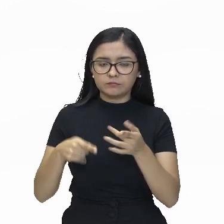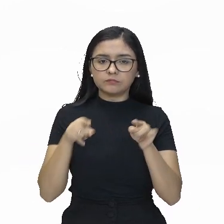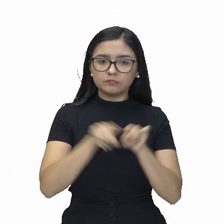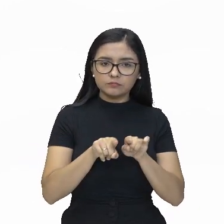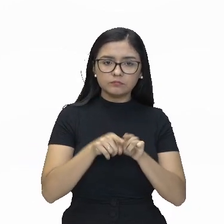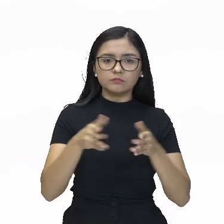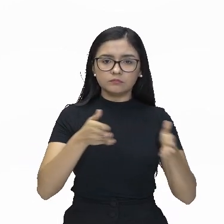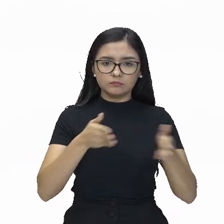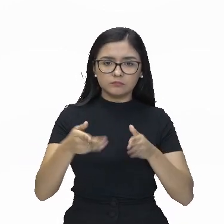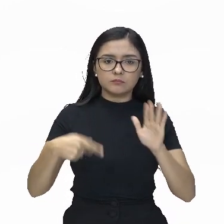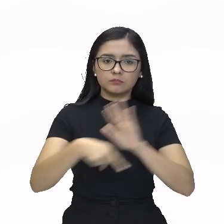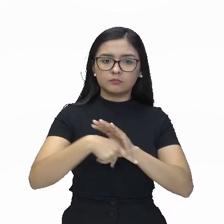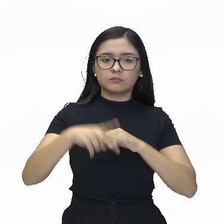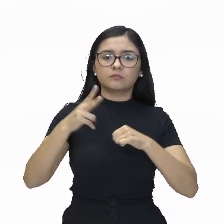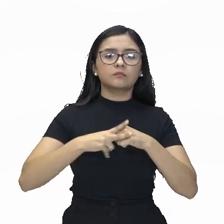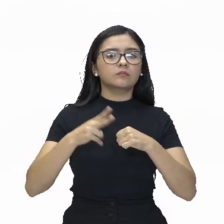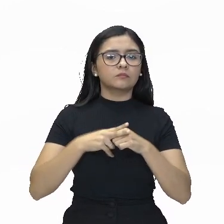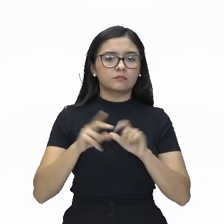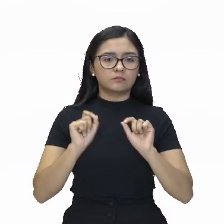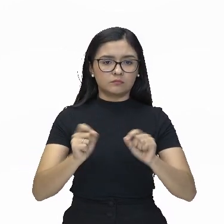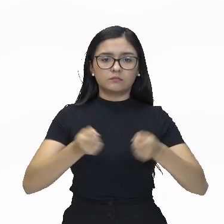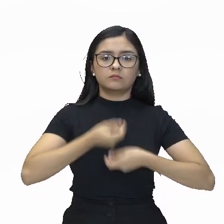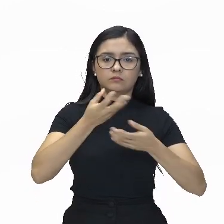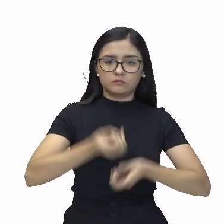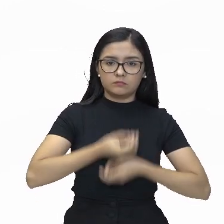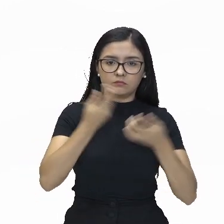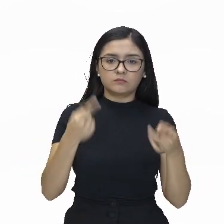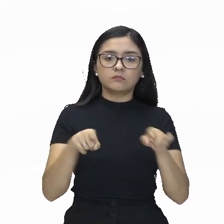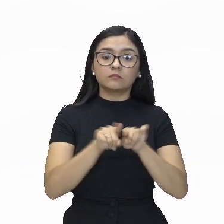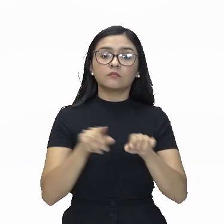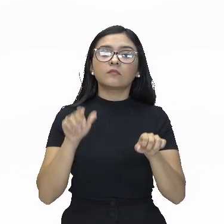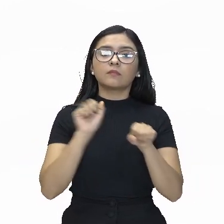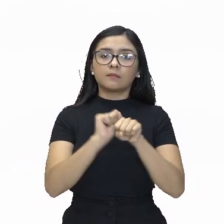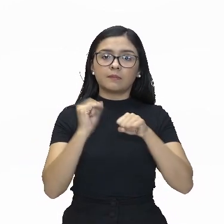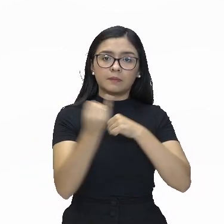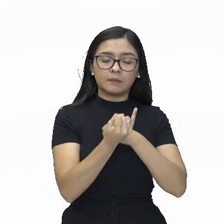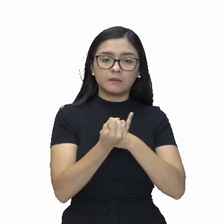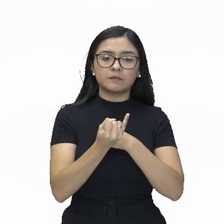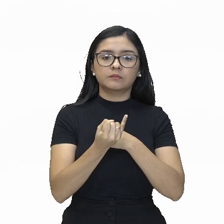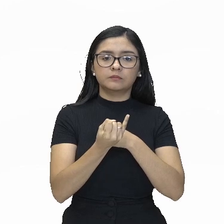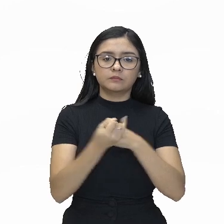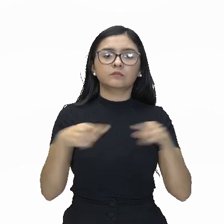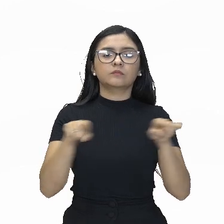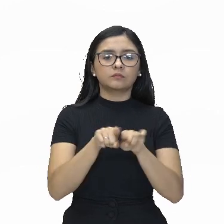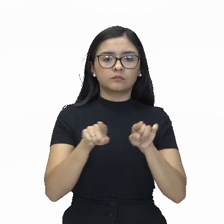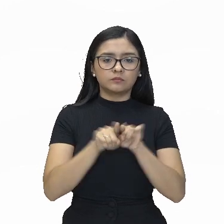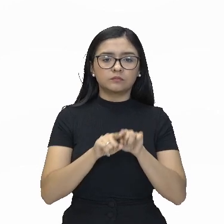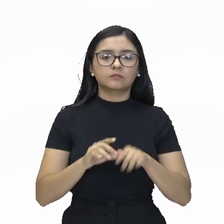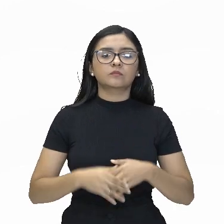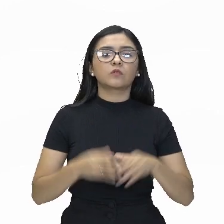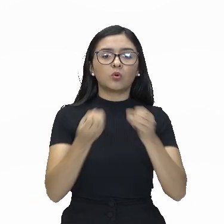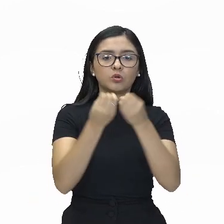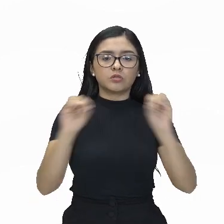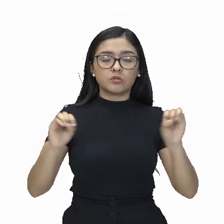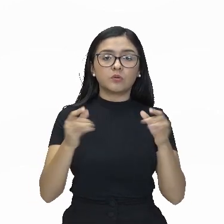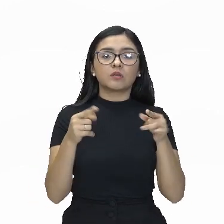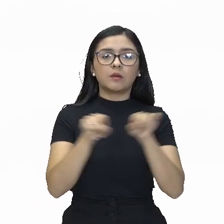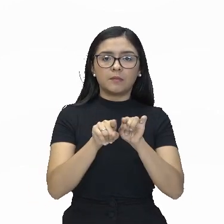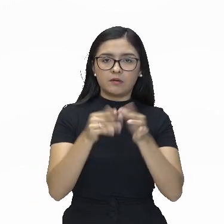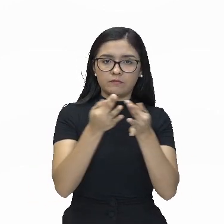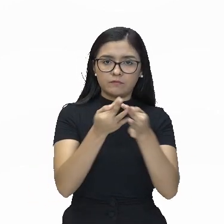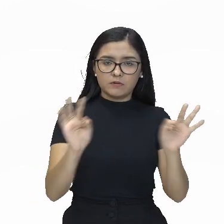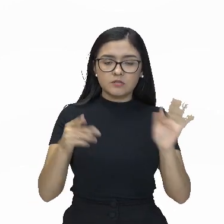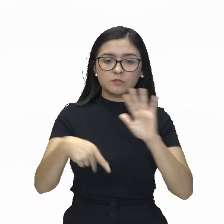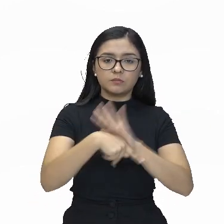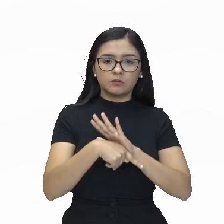modos verbais, expressões modais, adjetivos, locuções ou orações